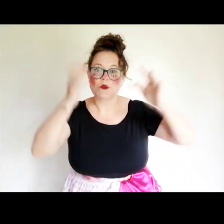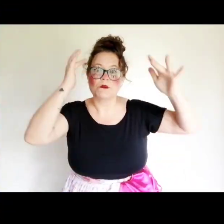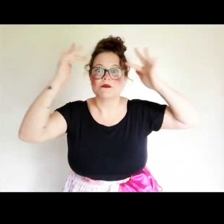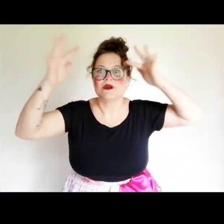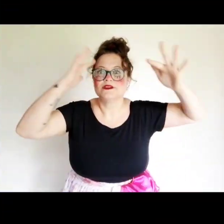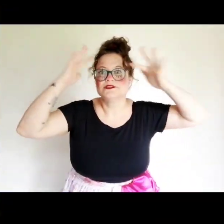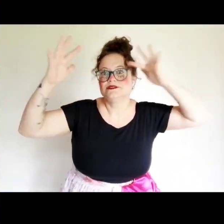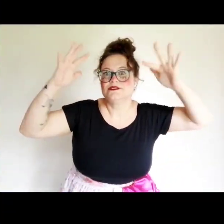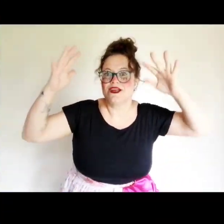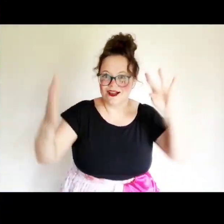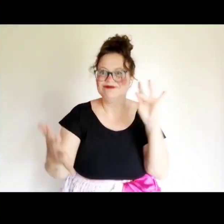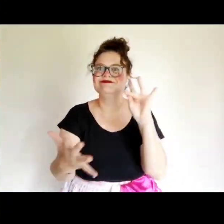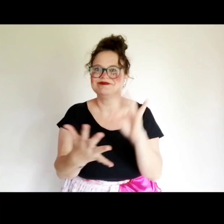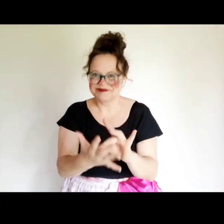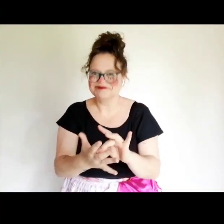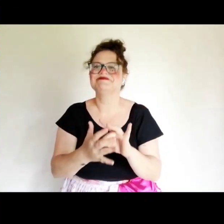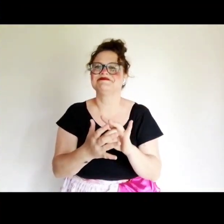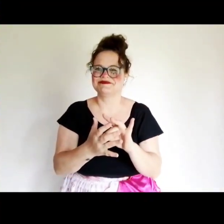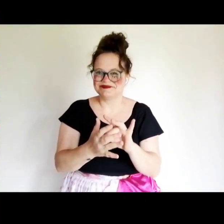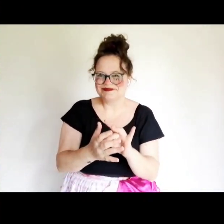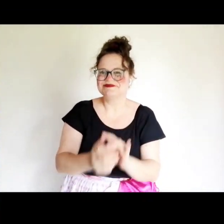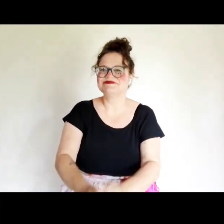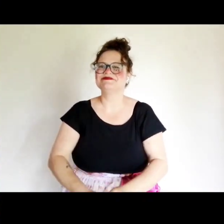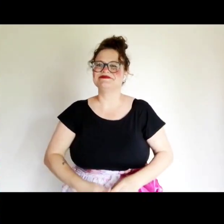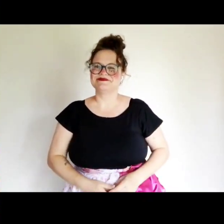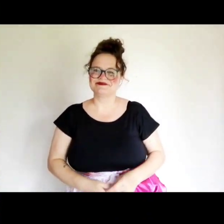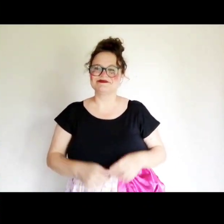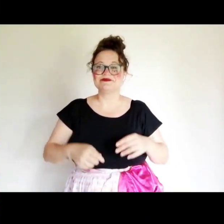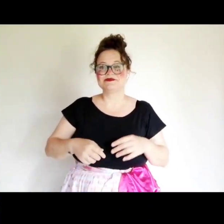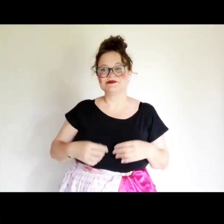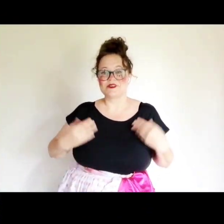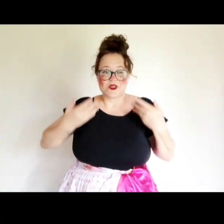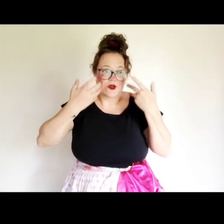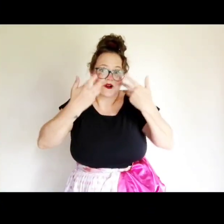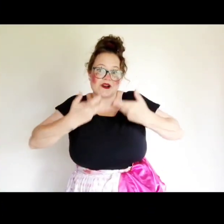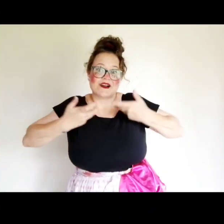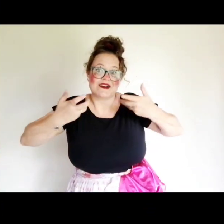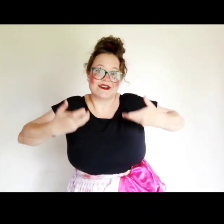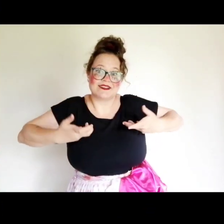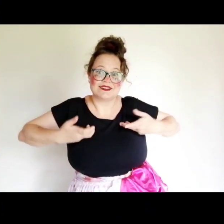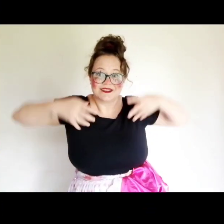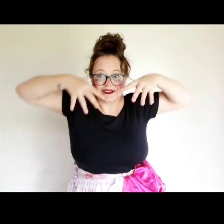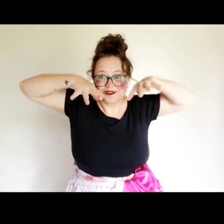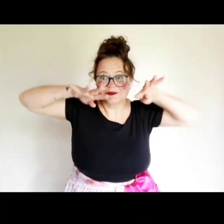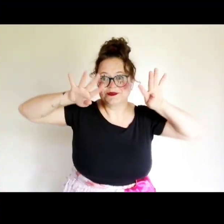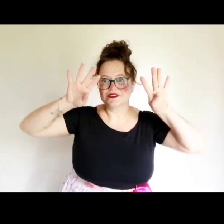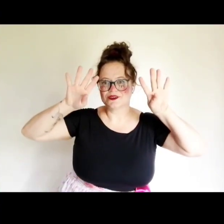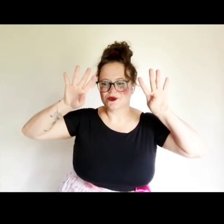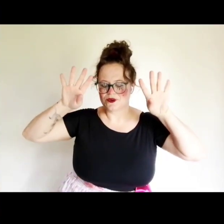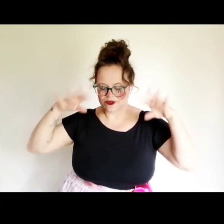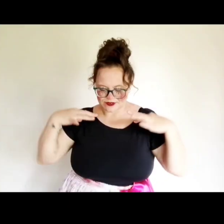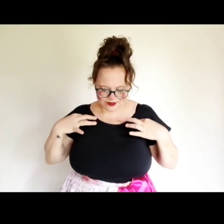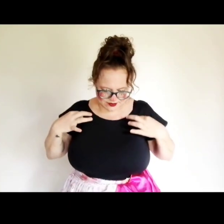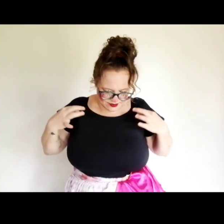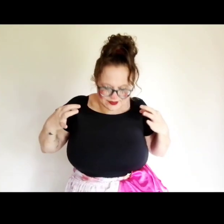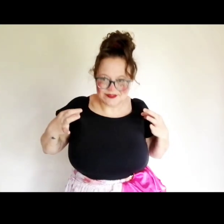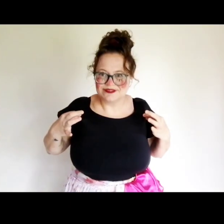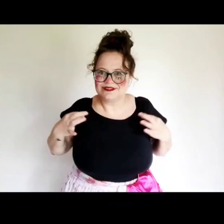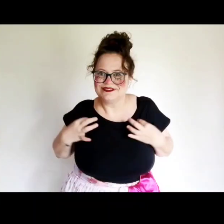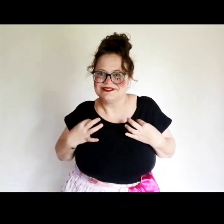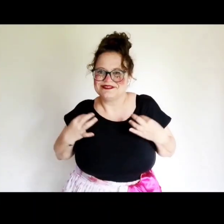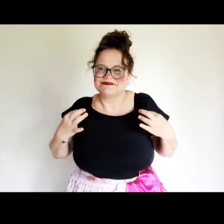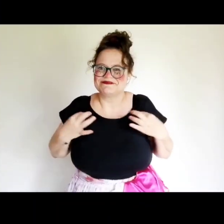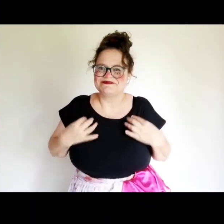fatos imaginários. Humilha, humilha, humilha, humilha. Drag de pano, boneca de